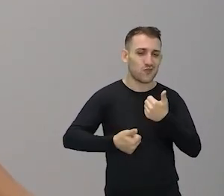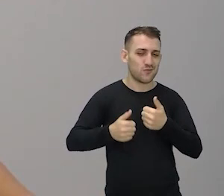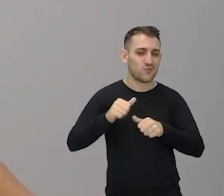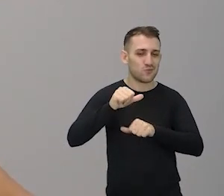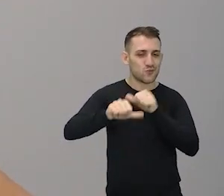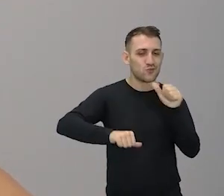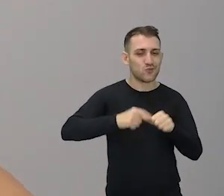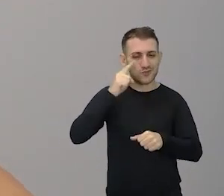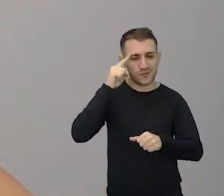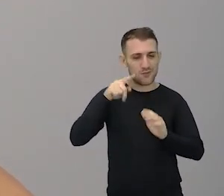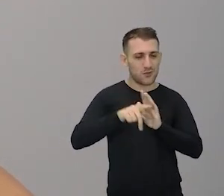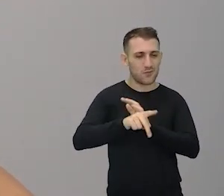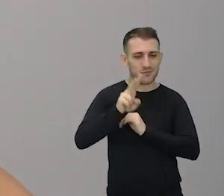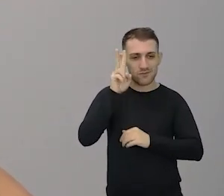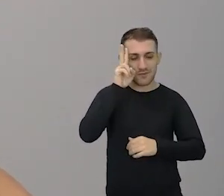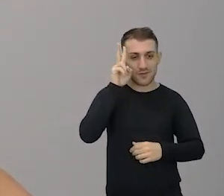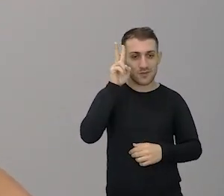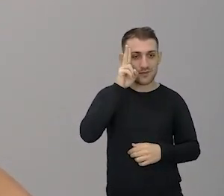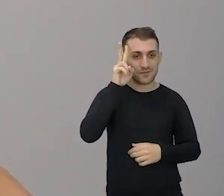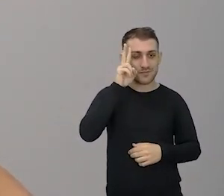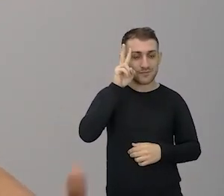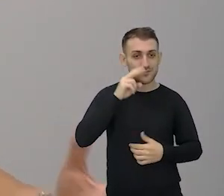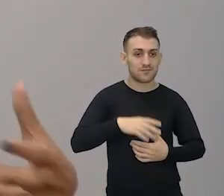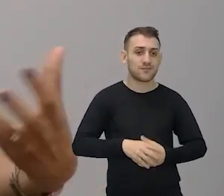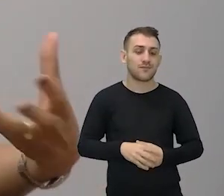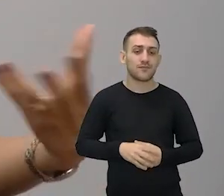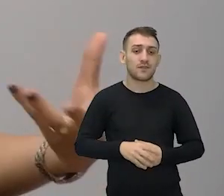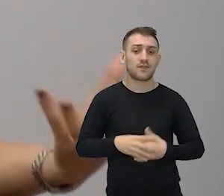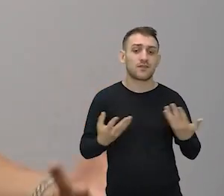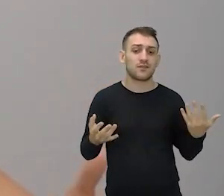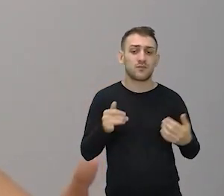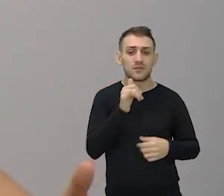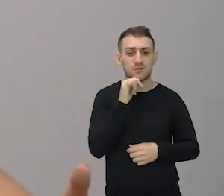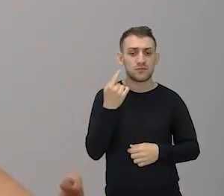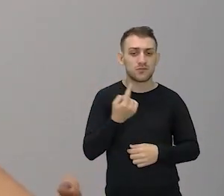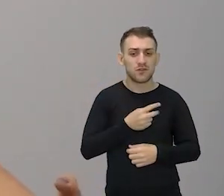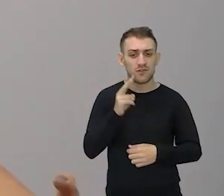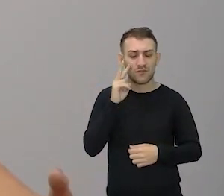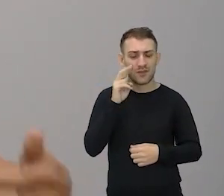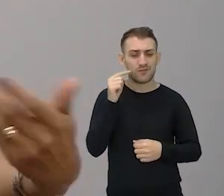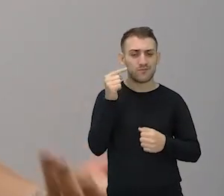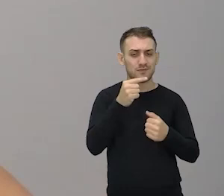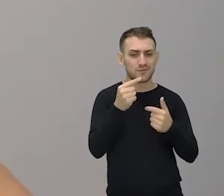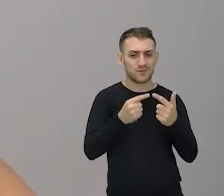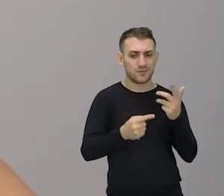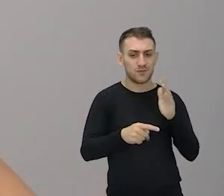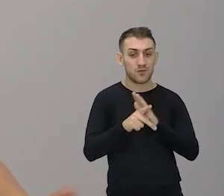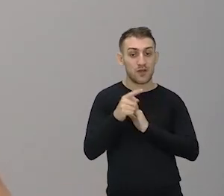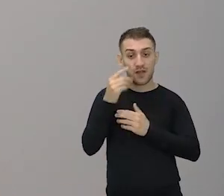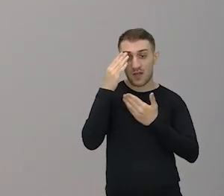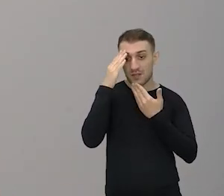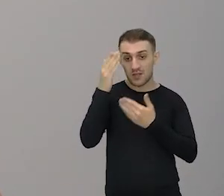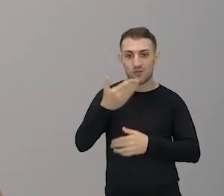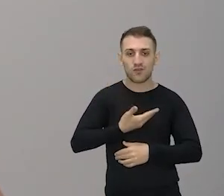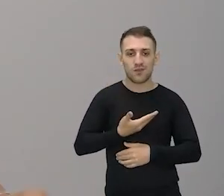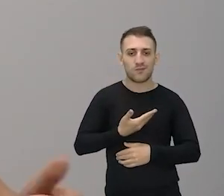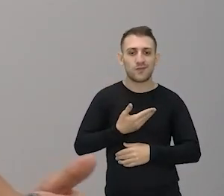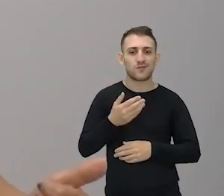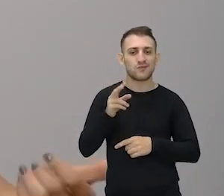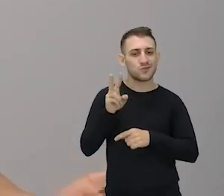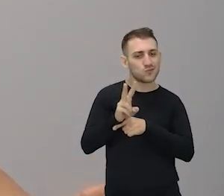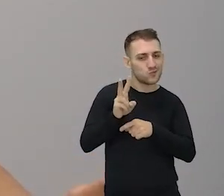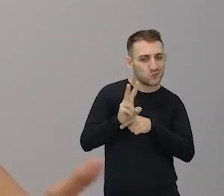segunda-feira. E então, quando nós fomos olhar os critérios, né, agradeço meus colegas